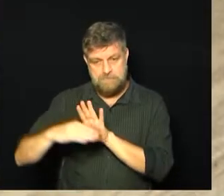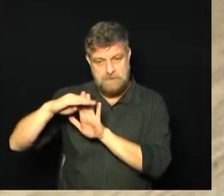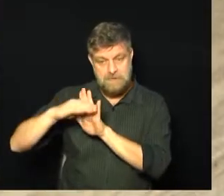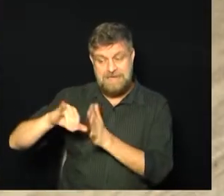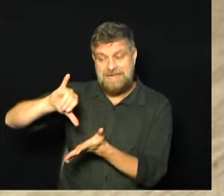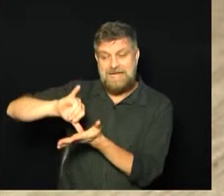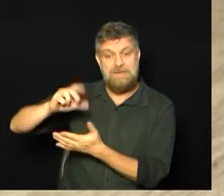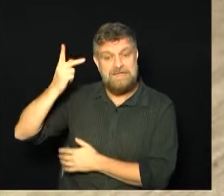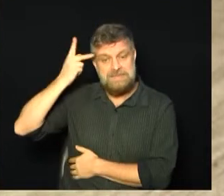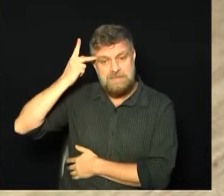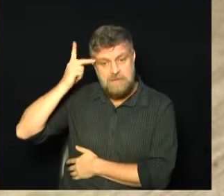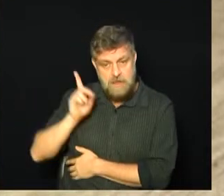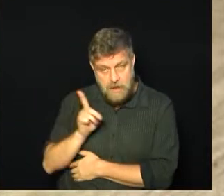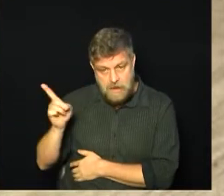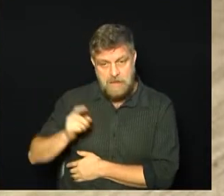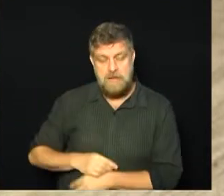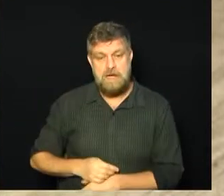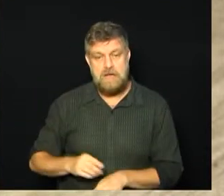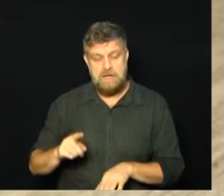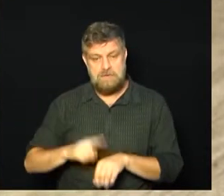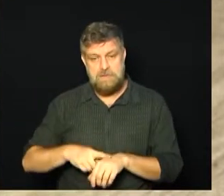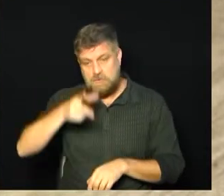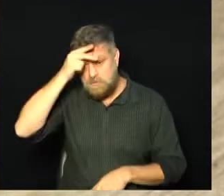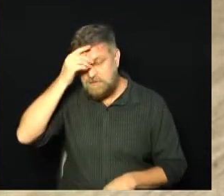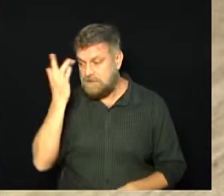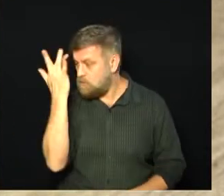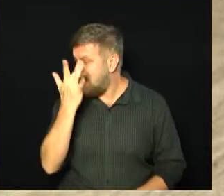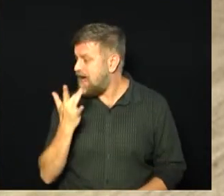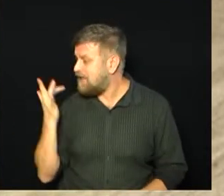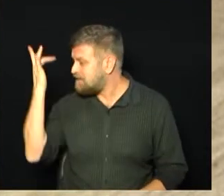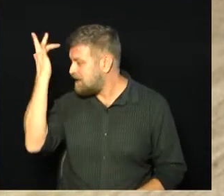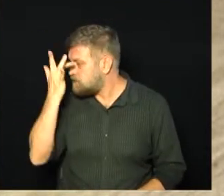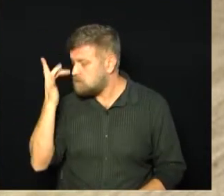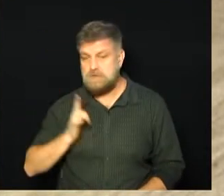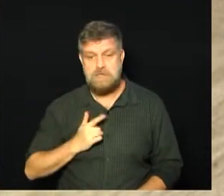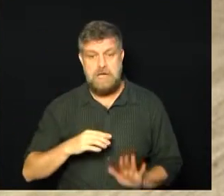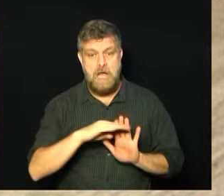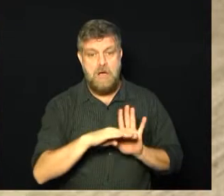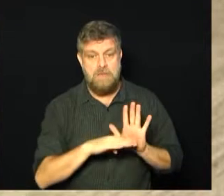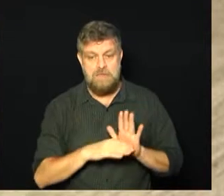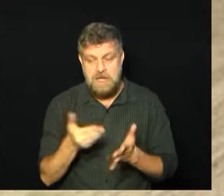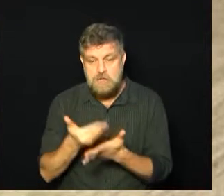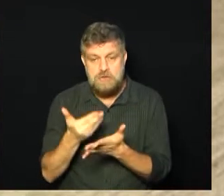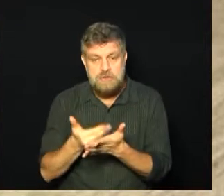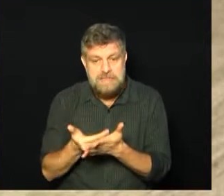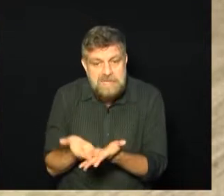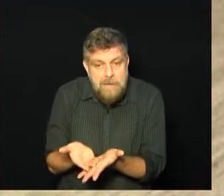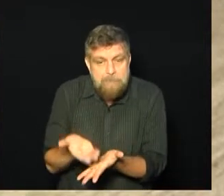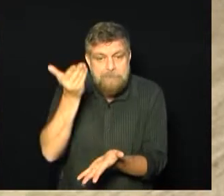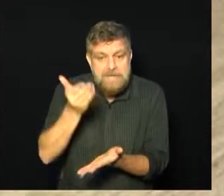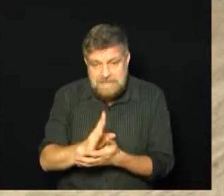São Paulo, que foi instituído na Prefeitura Haddad, que era um programa de aumentar a escolaridade, principalmente